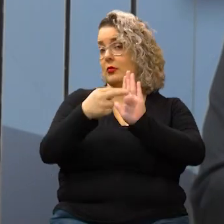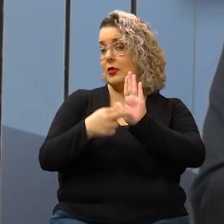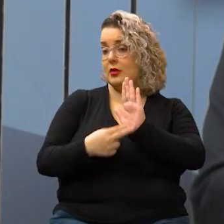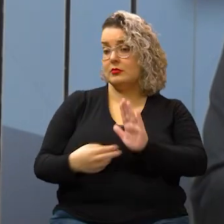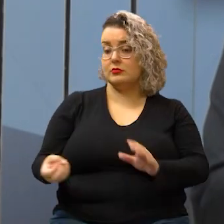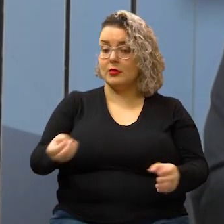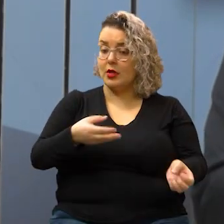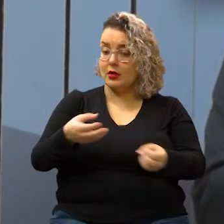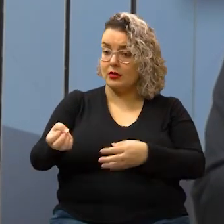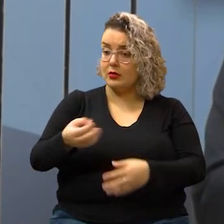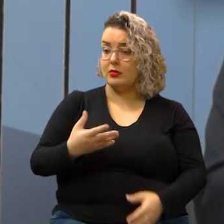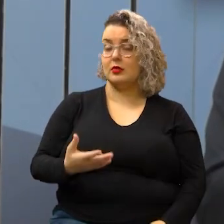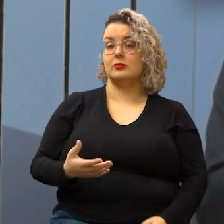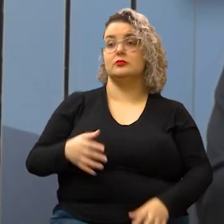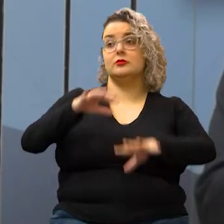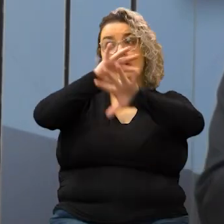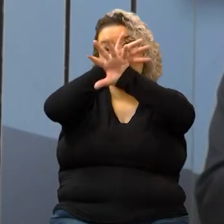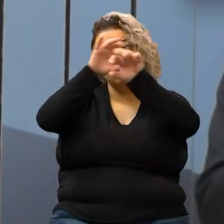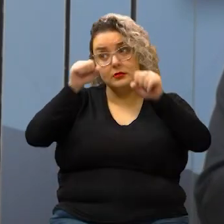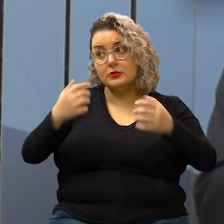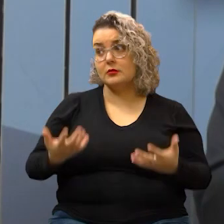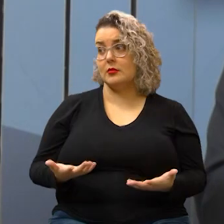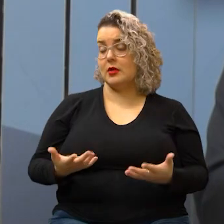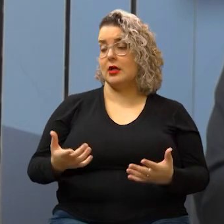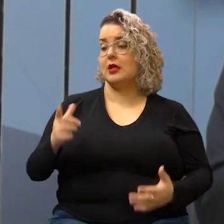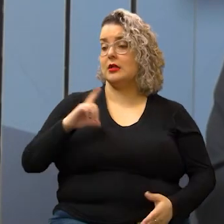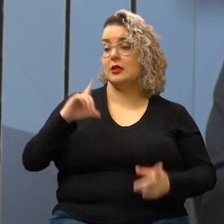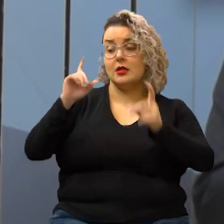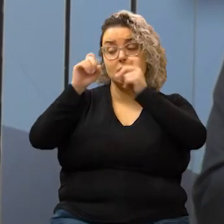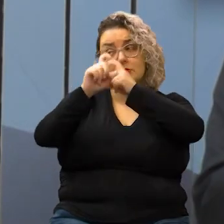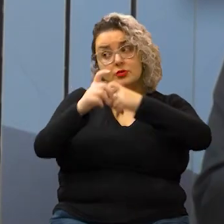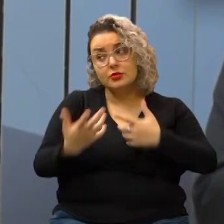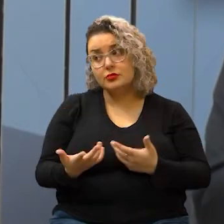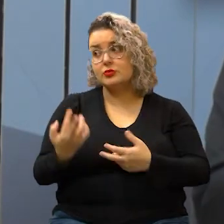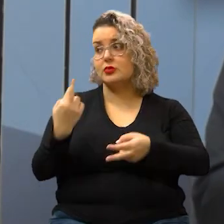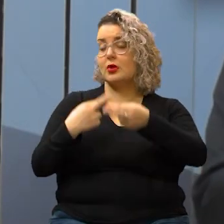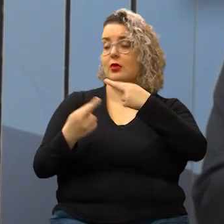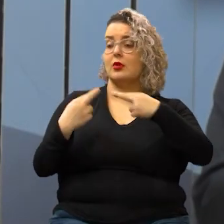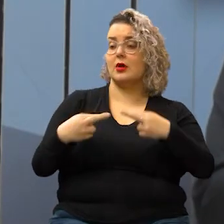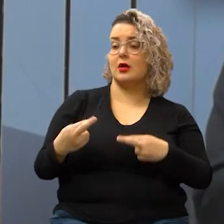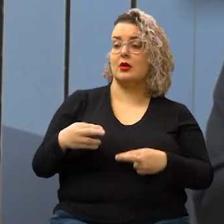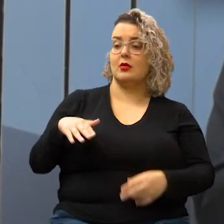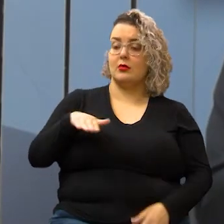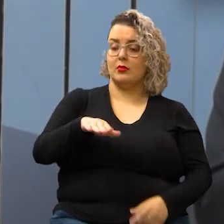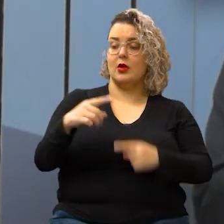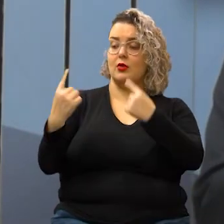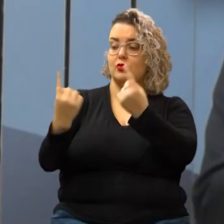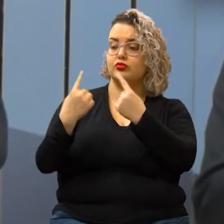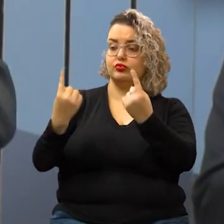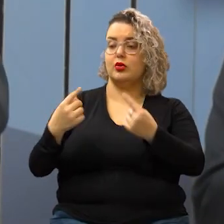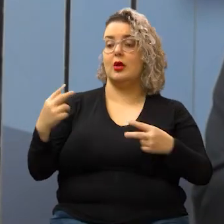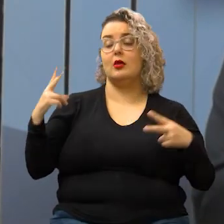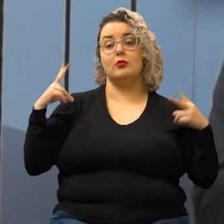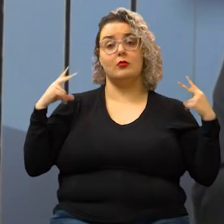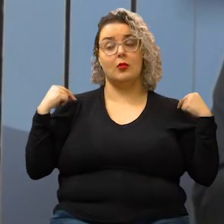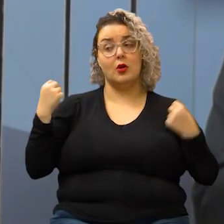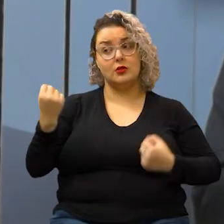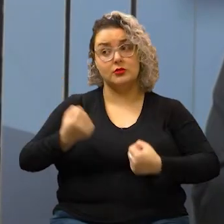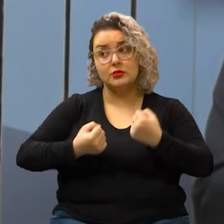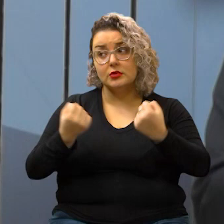recente do tribunal, eles passaram a ter dificuldade com relação às viaturas, motoristas,